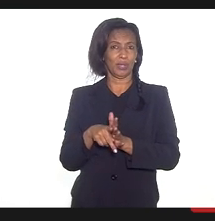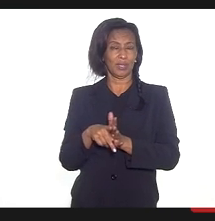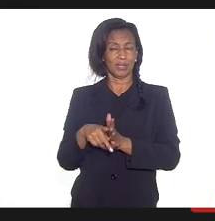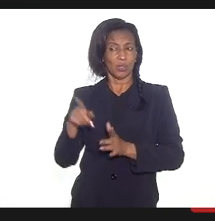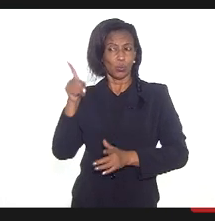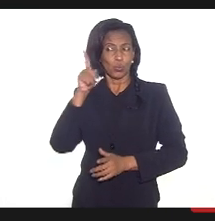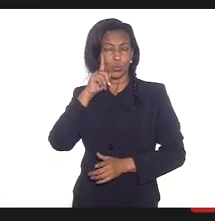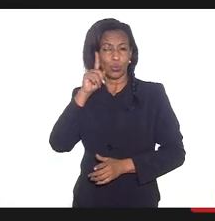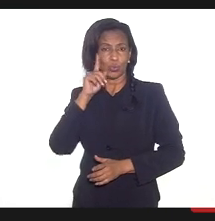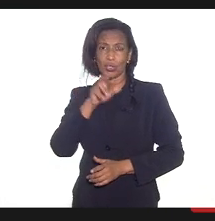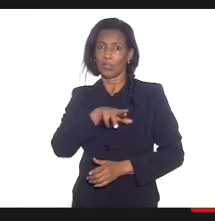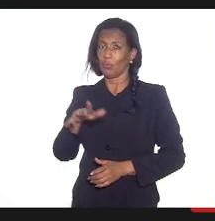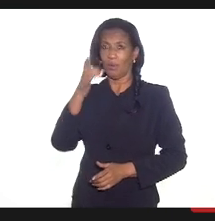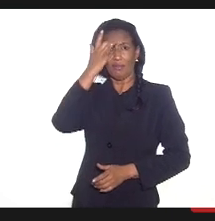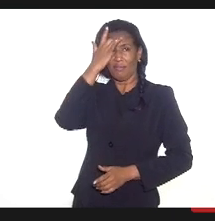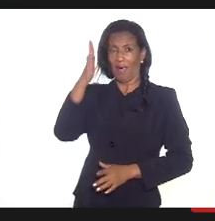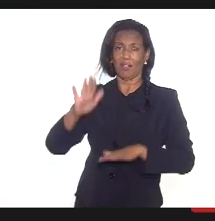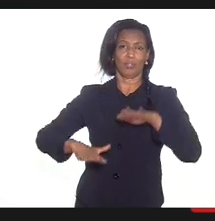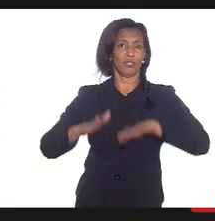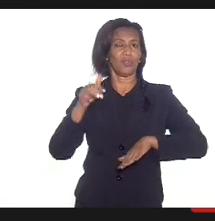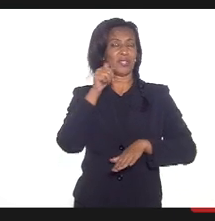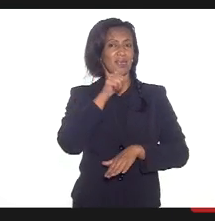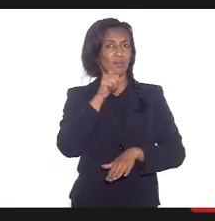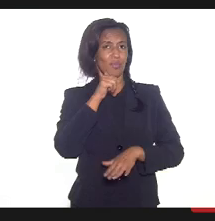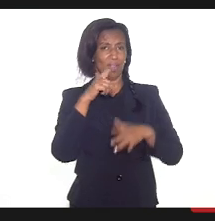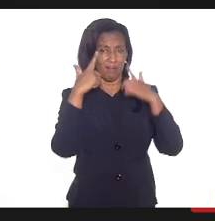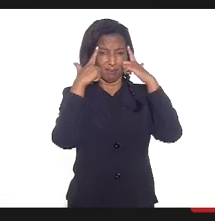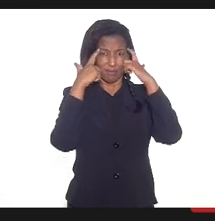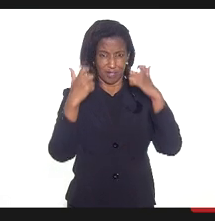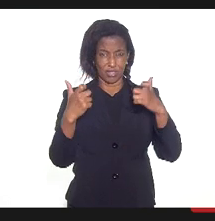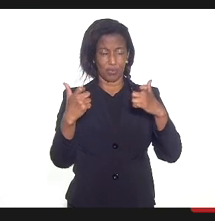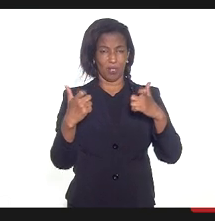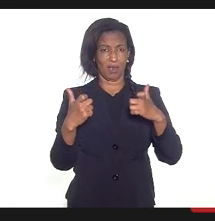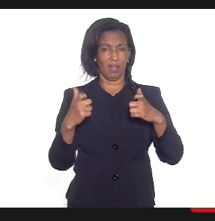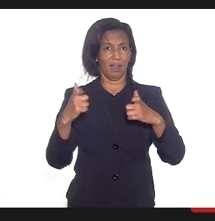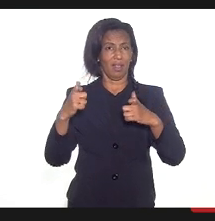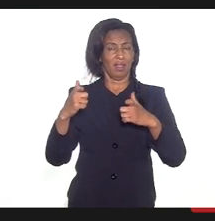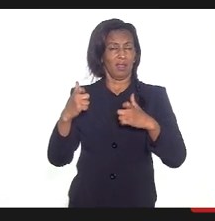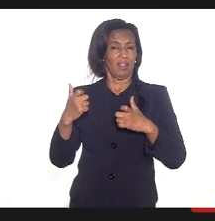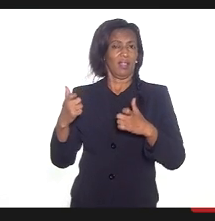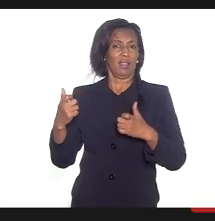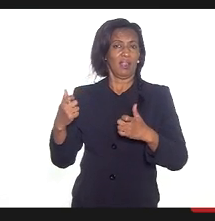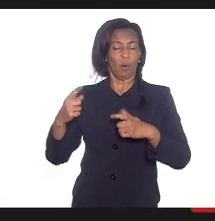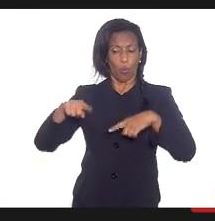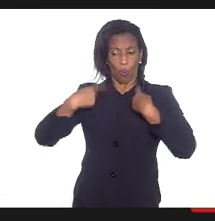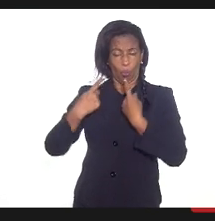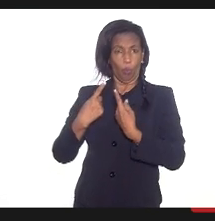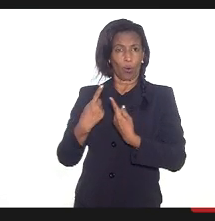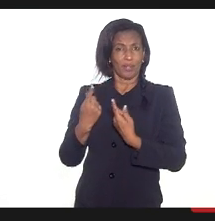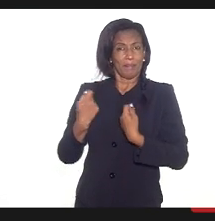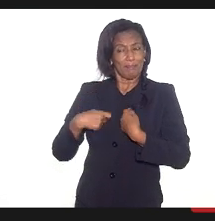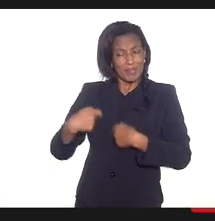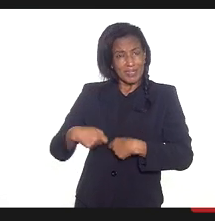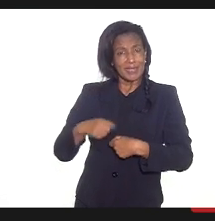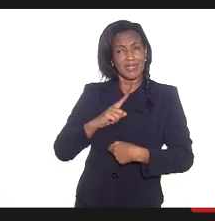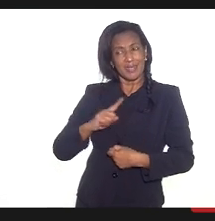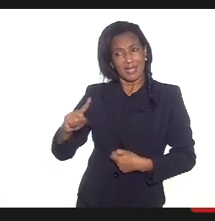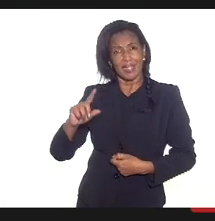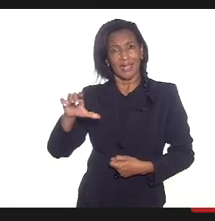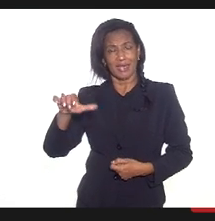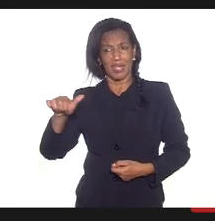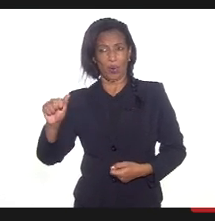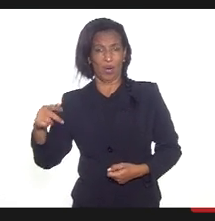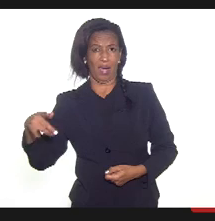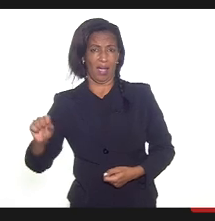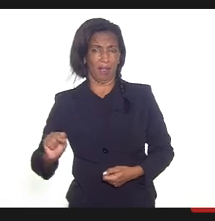fáceis assim. Às vezes, a mulher tem... A vítima de violência, ela também tem problemas que precisa de chegar até o CAPS. Mas a gente sabe